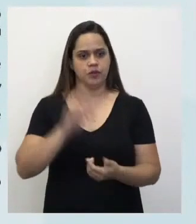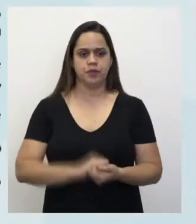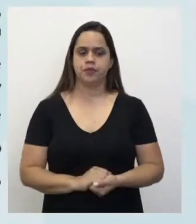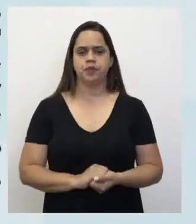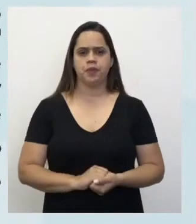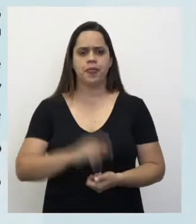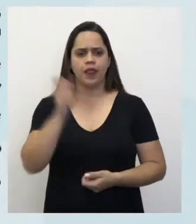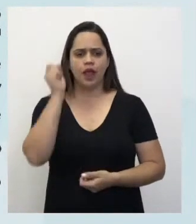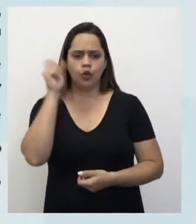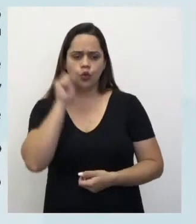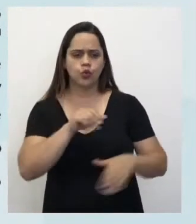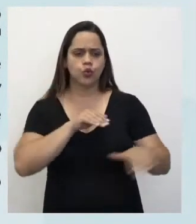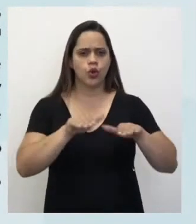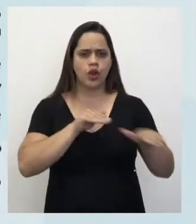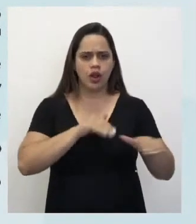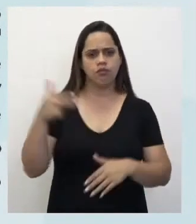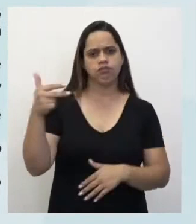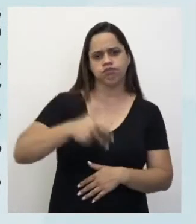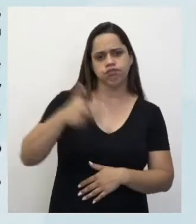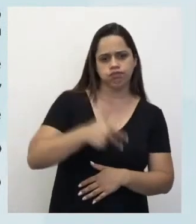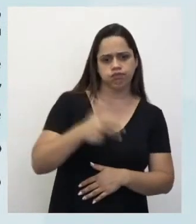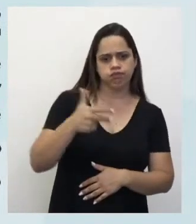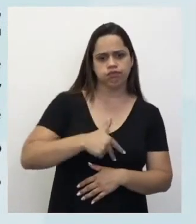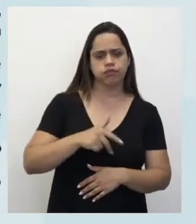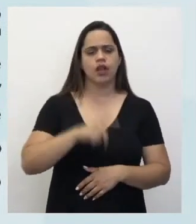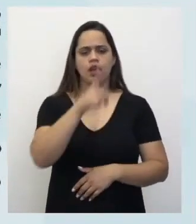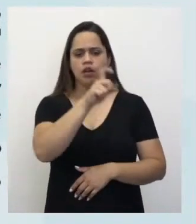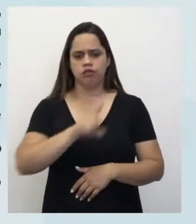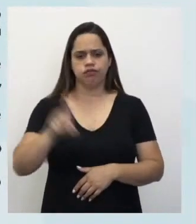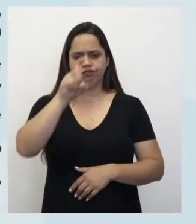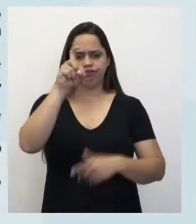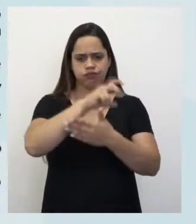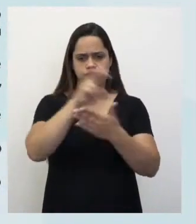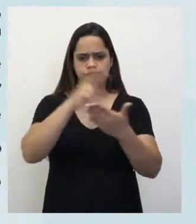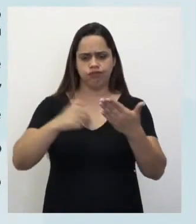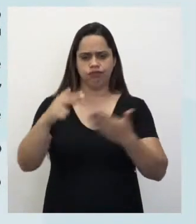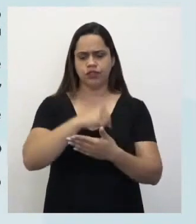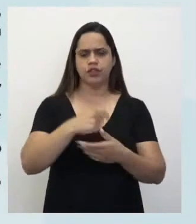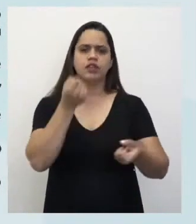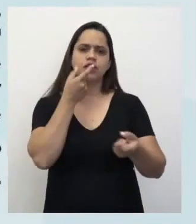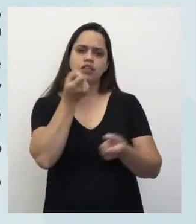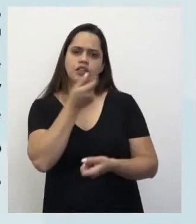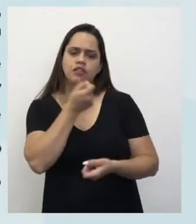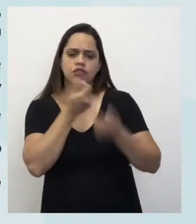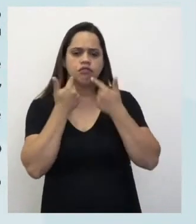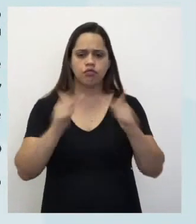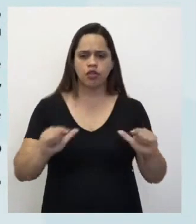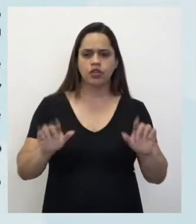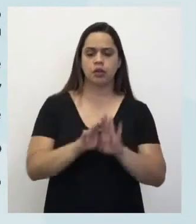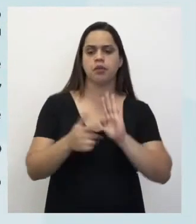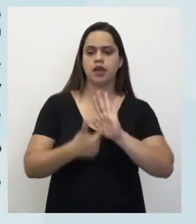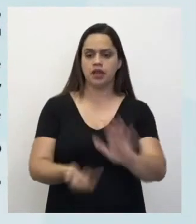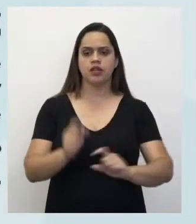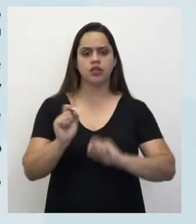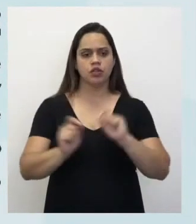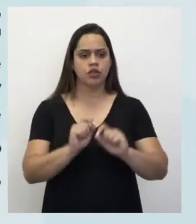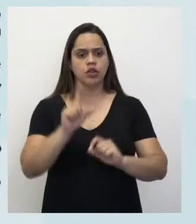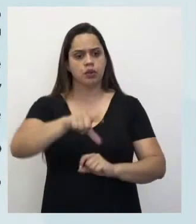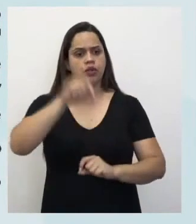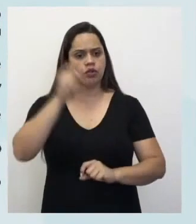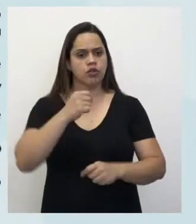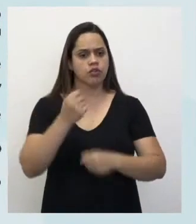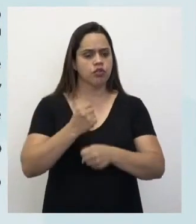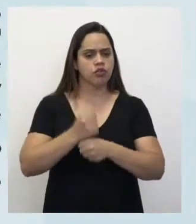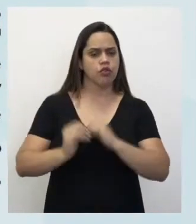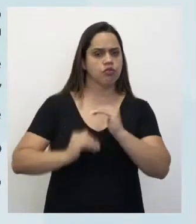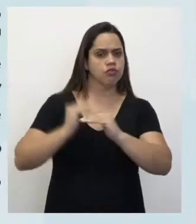hip hop, por meio do rap, do grafite, da linguagem falada nas gírias, etc., apresenta uma alternativa de construção de